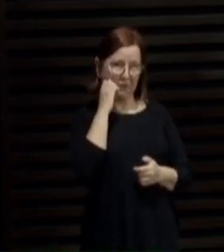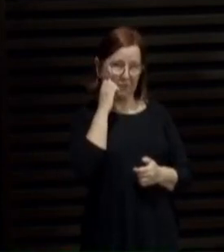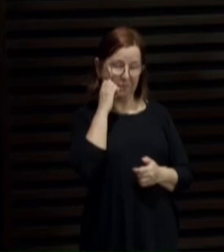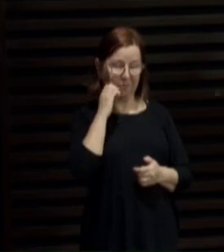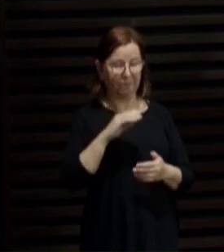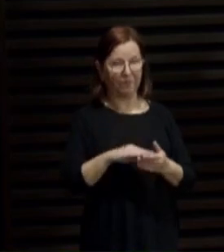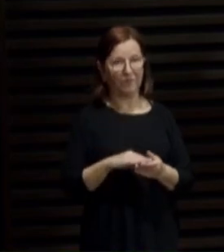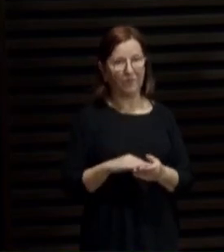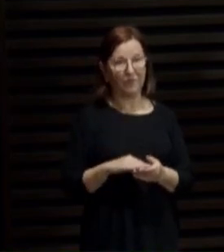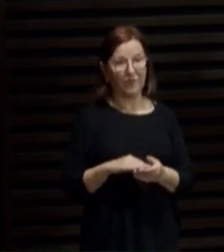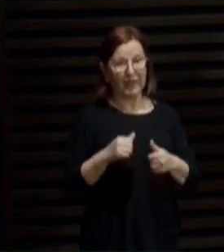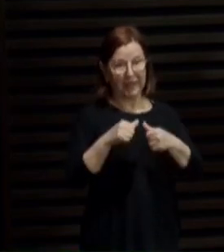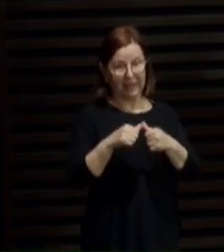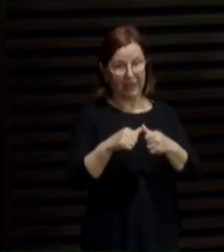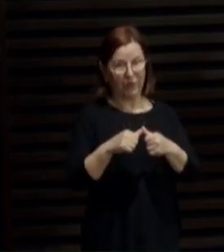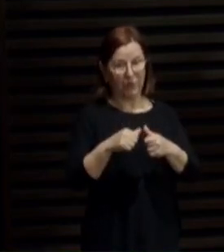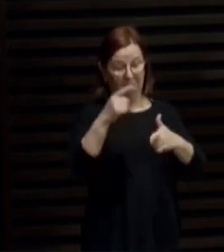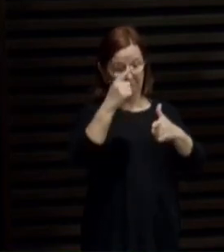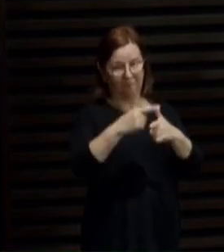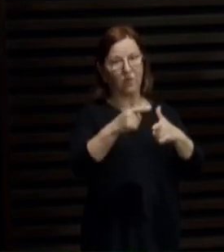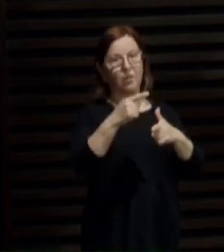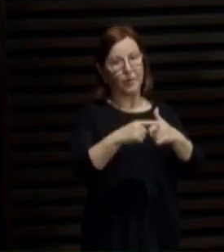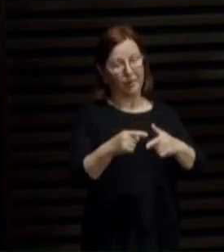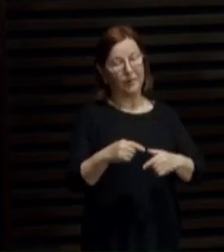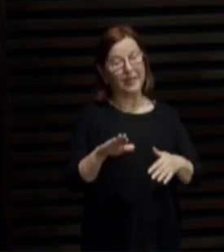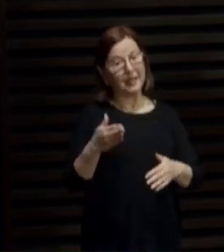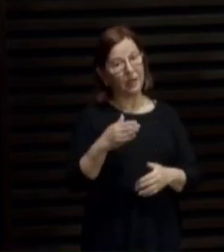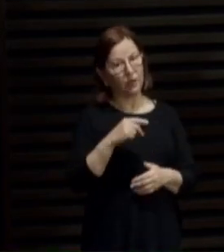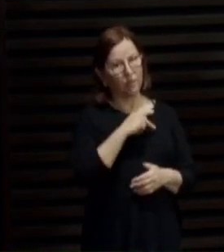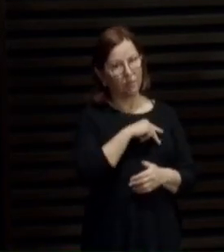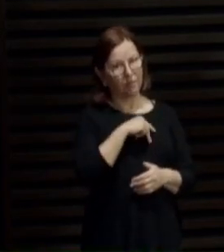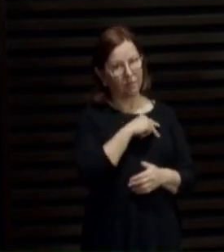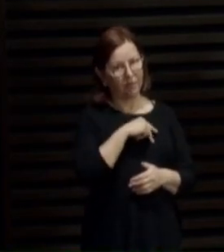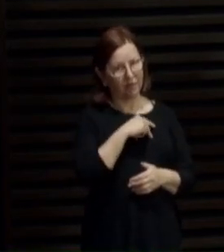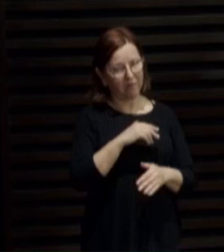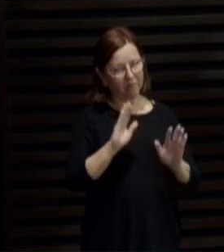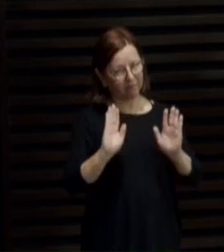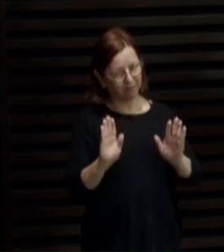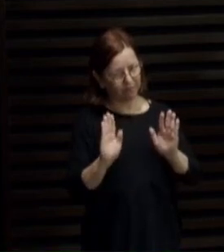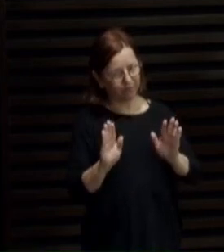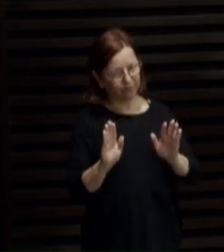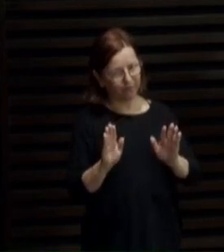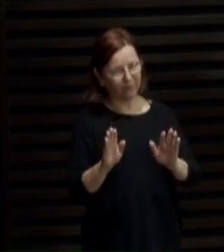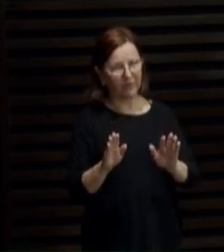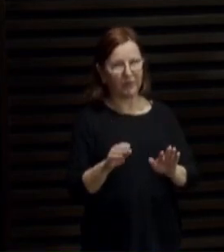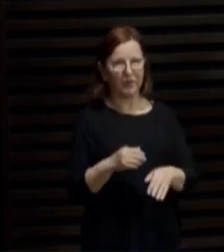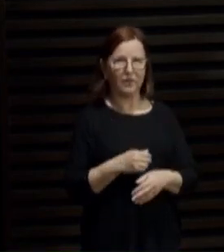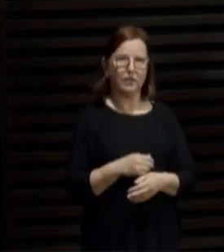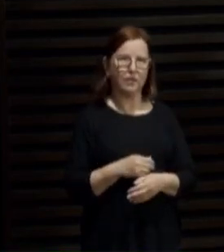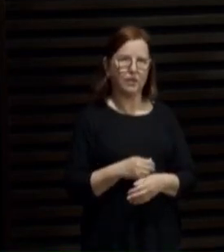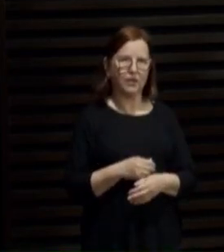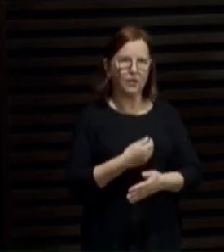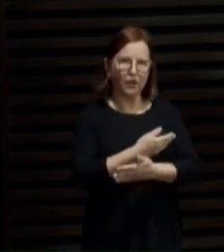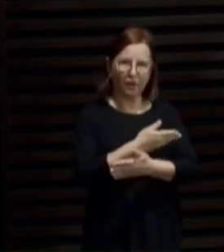e aquilo estava tendo um problema, e Paulo disse, espera aí, vocês não estão querendo fazer a limpeza